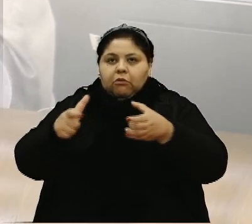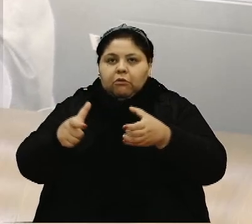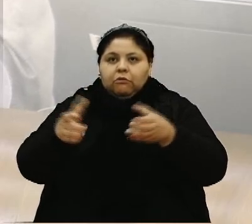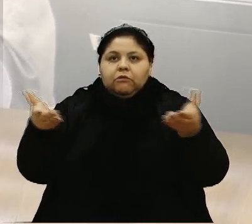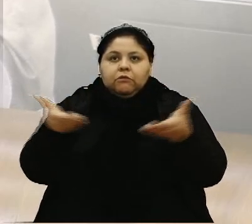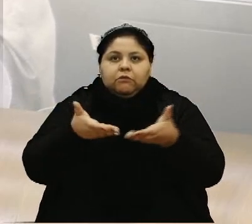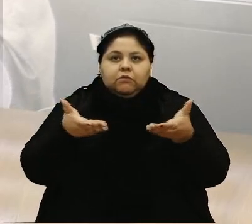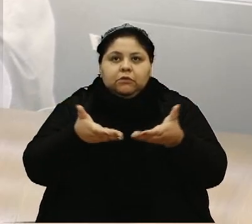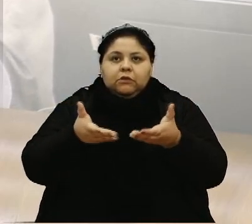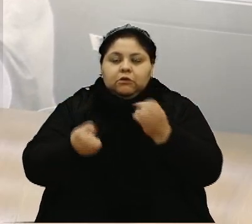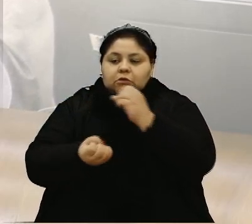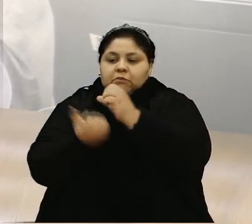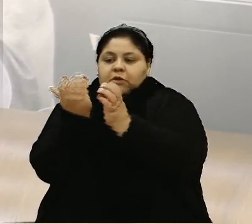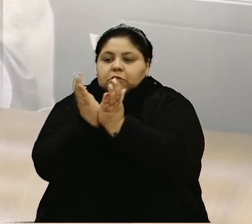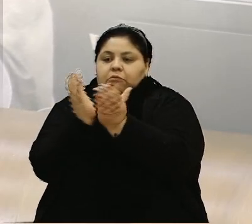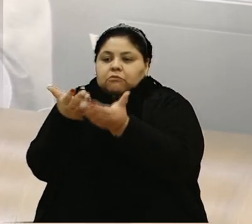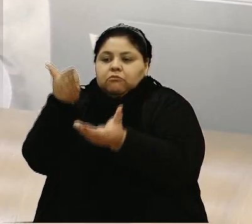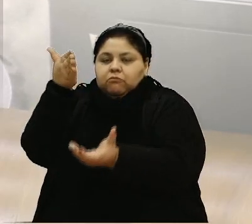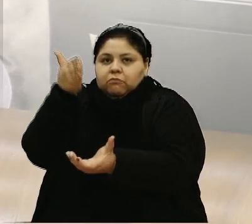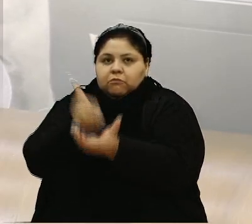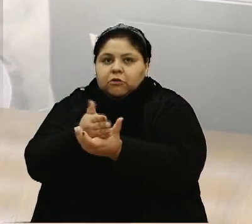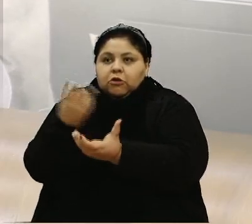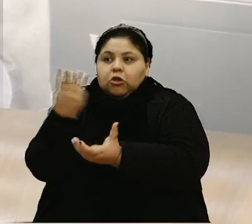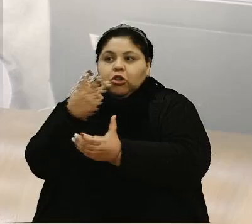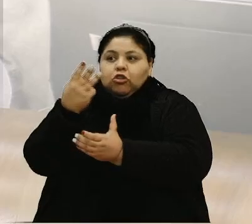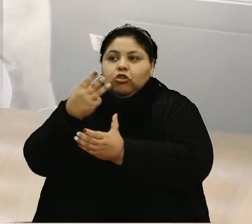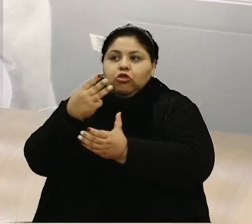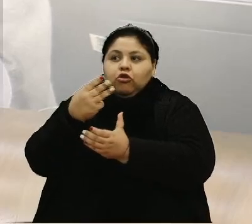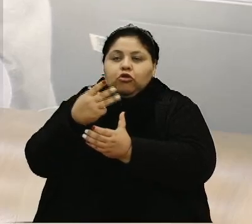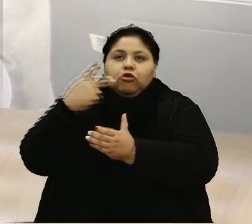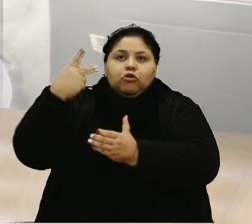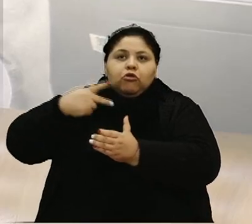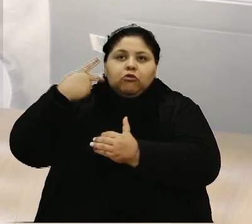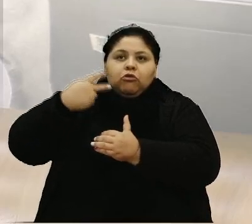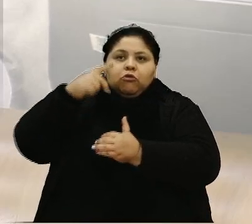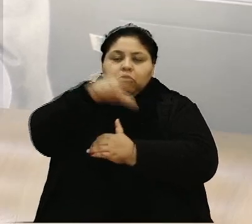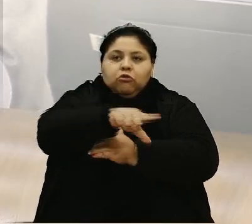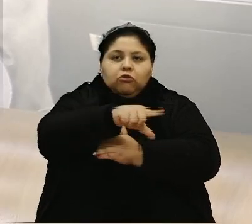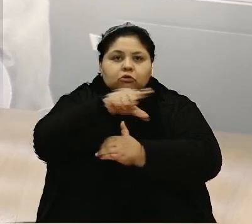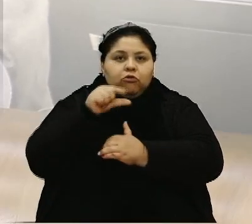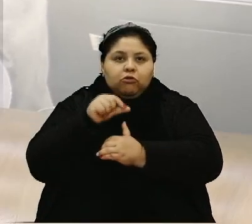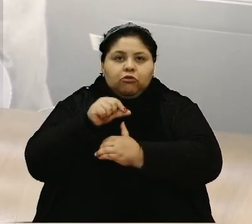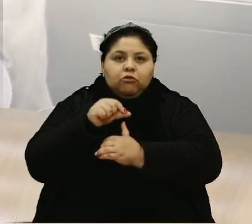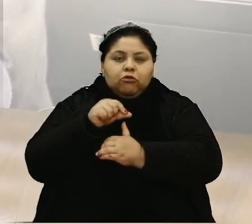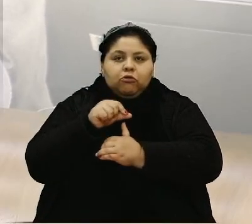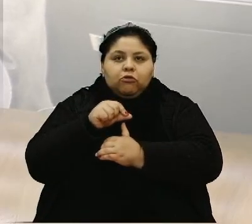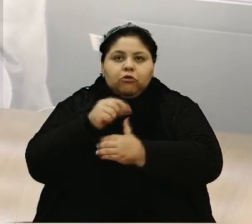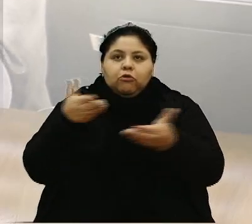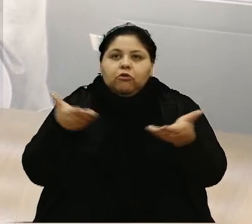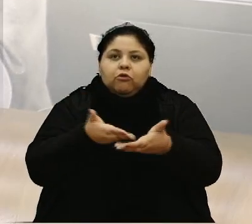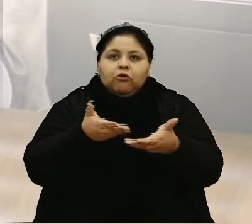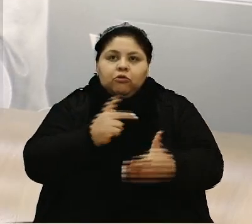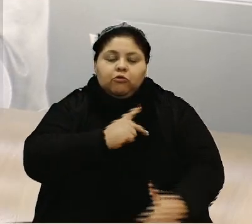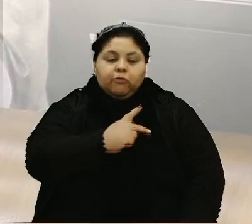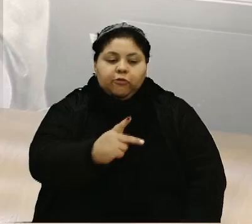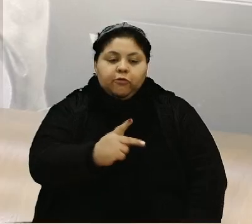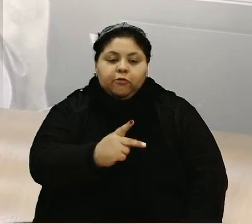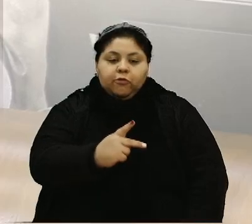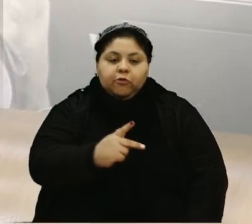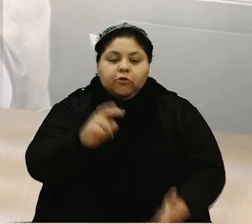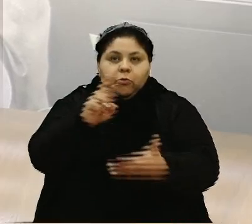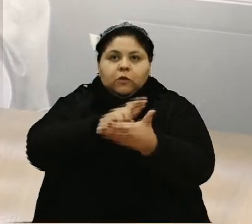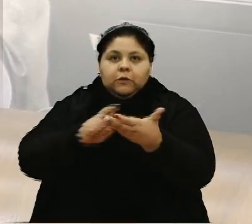constituída a comissão processante, com 3 vereadores sorteados entre os desimpedidos, os quais elegerão desde logo o presidente e o